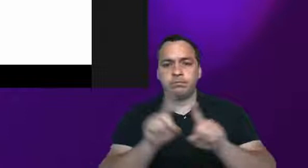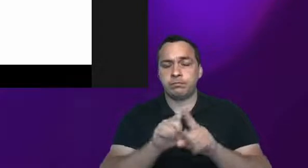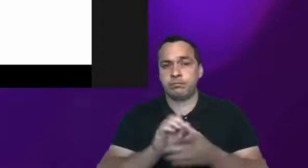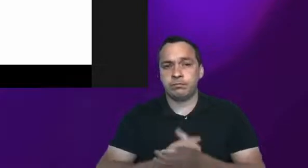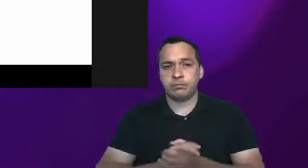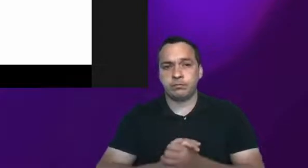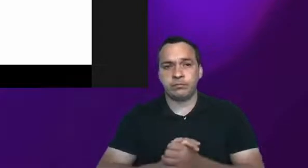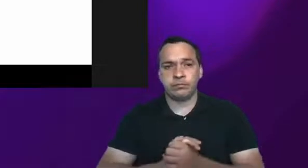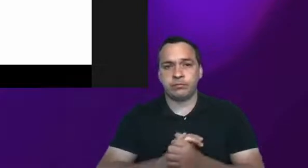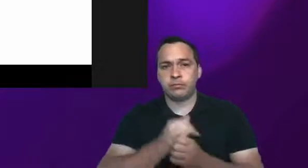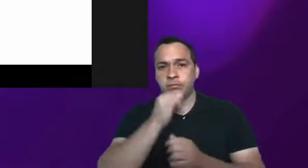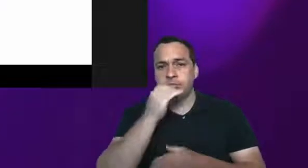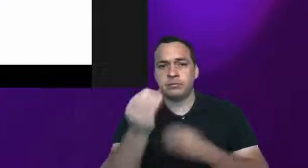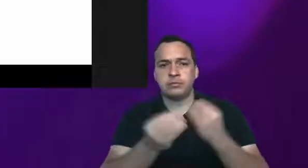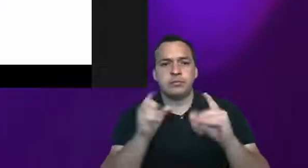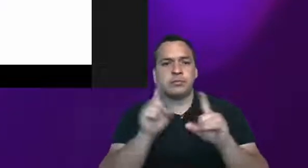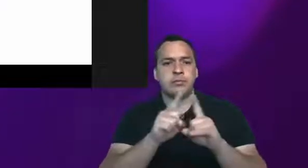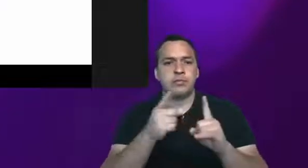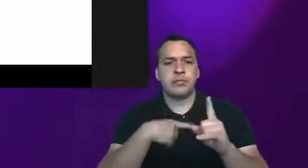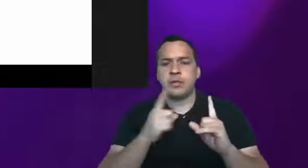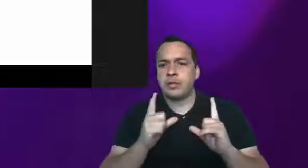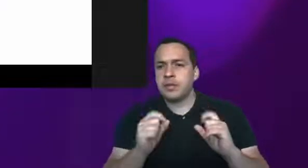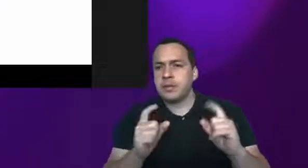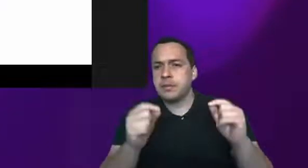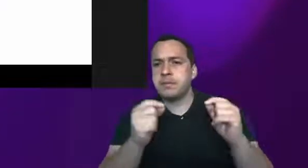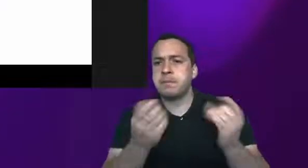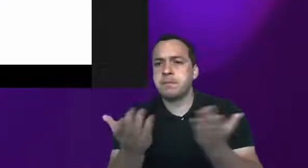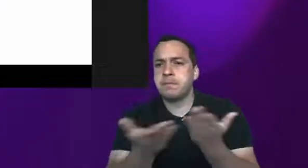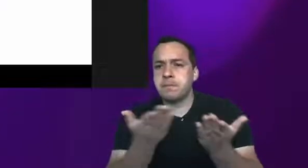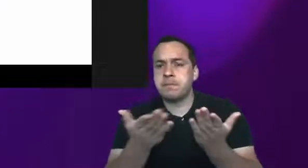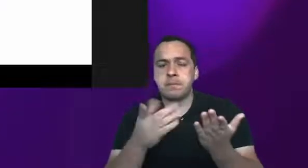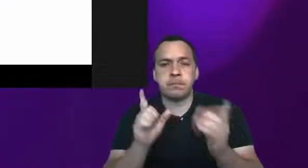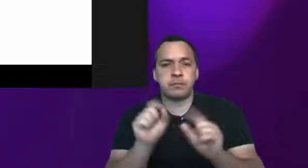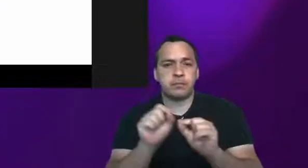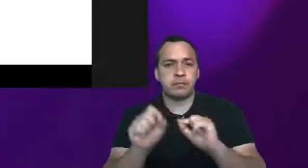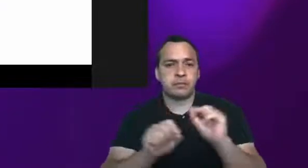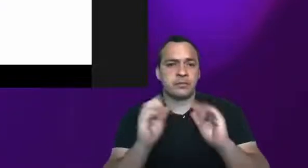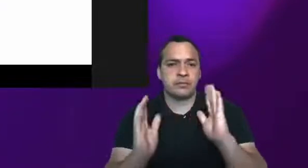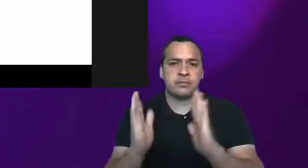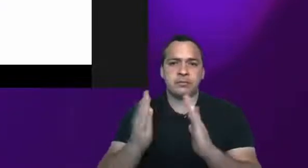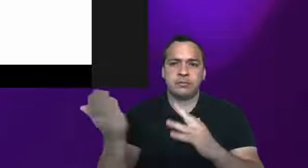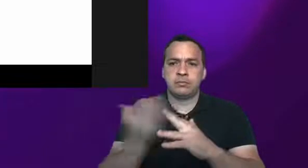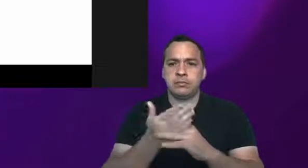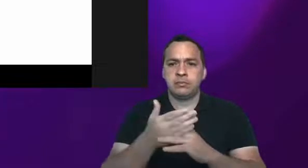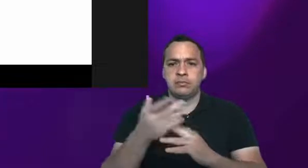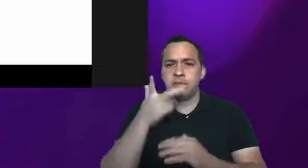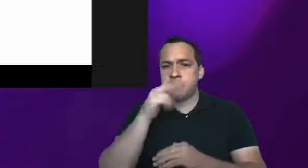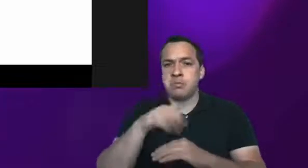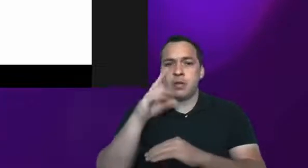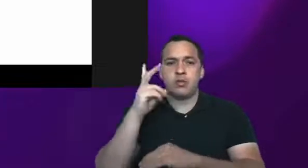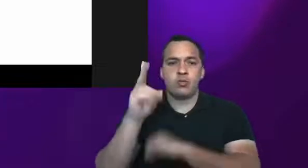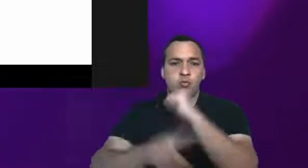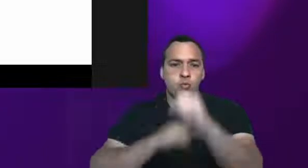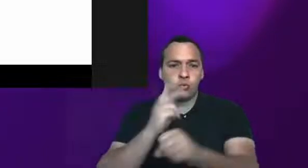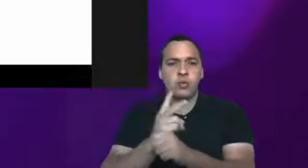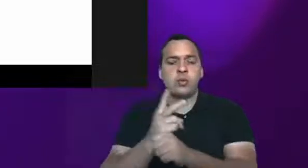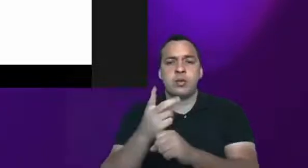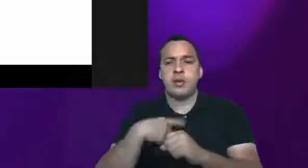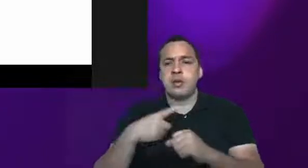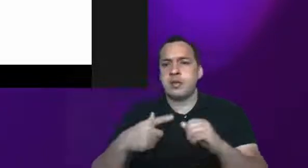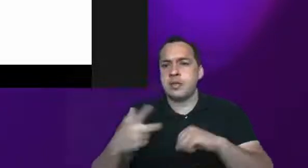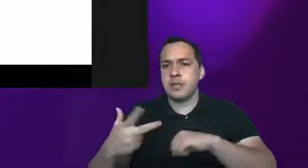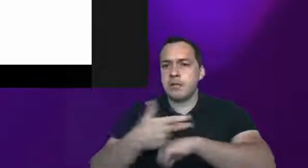não progrida sob quimioterapia, e com um intervalo de mais de 2 anos, desde a cirurgia até o